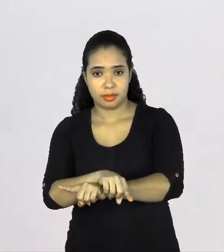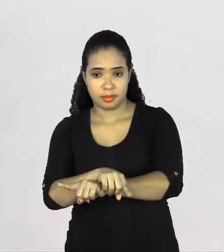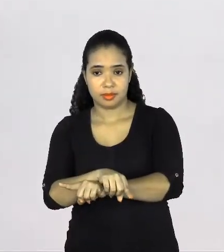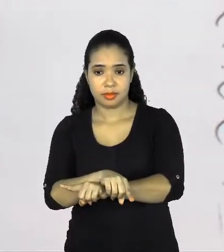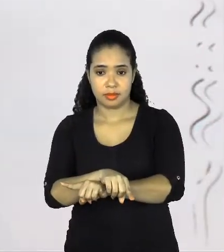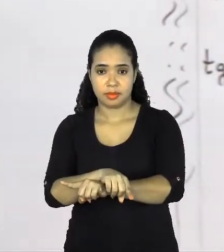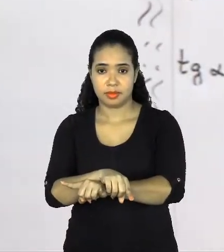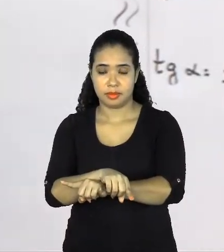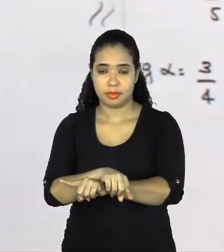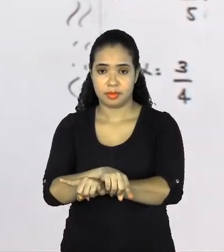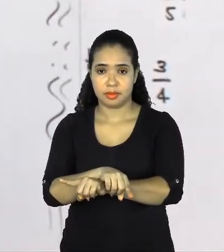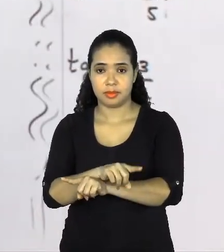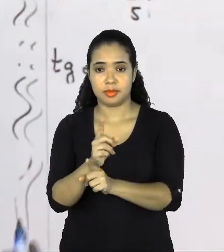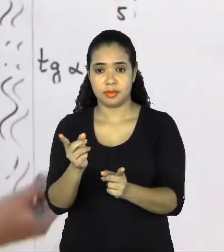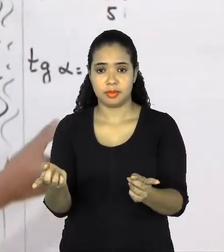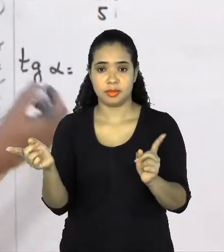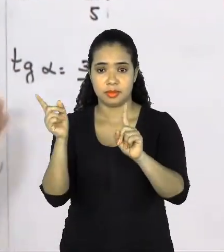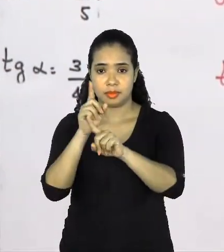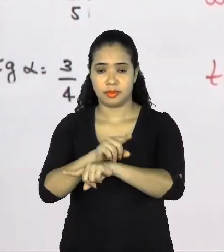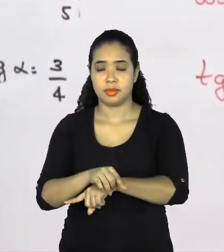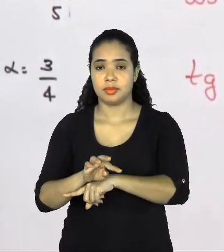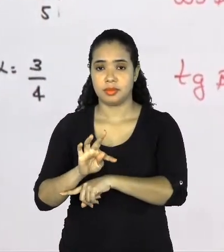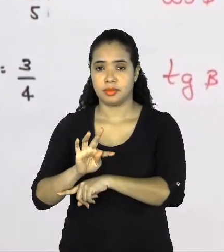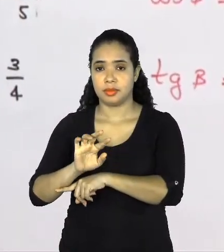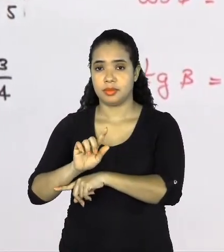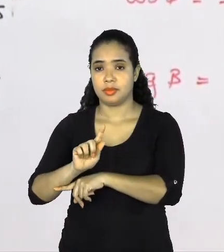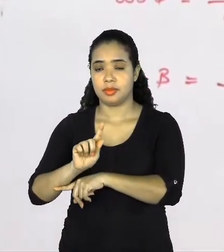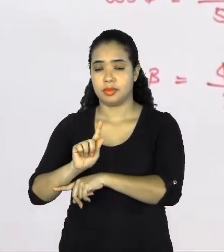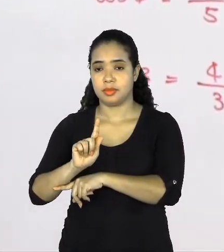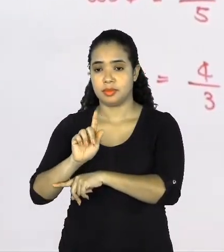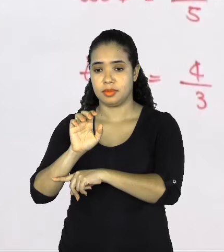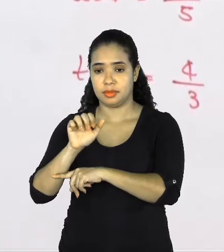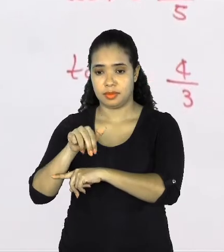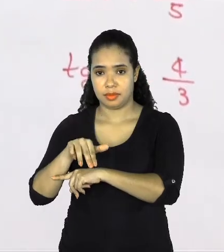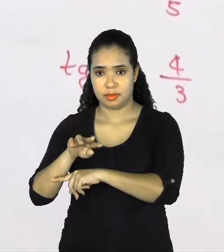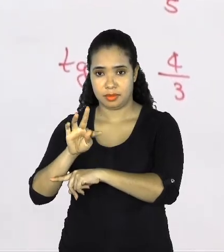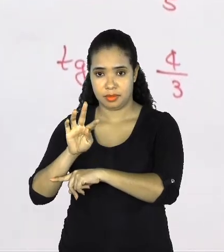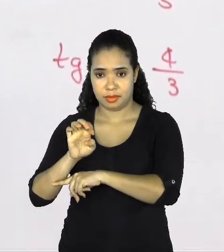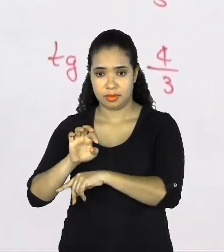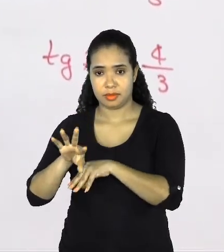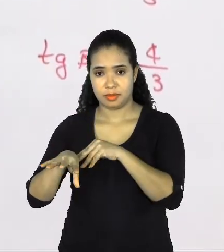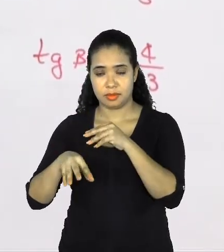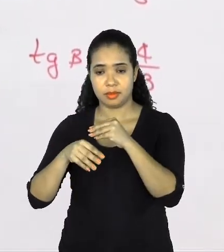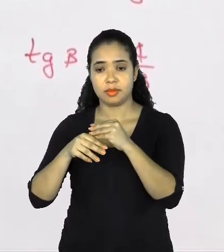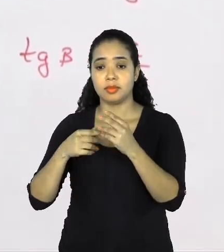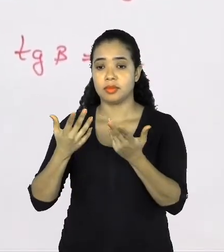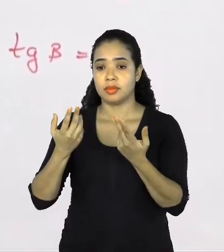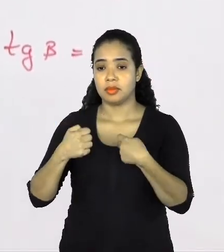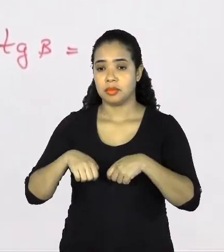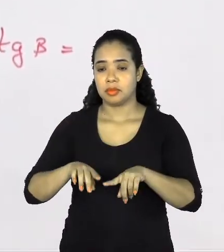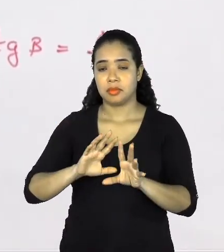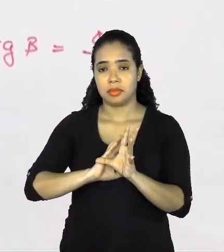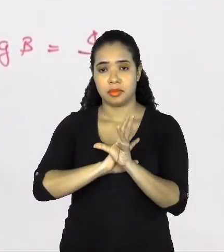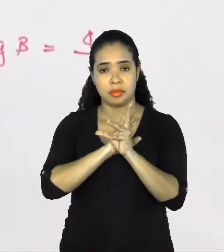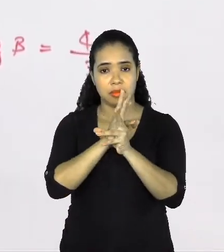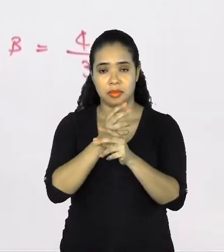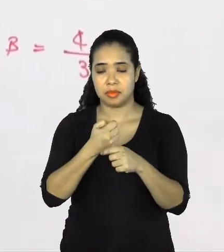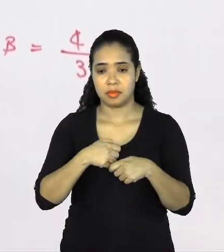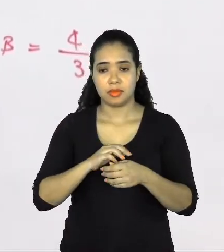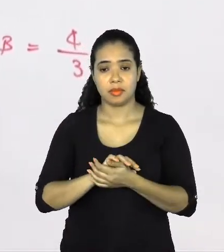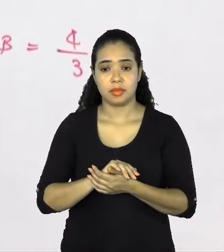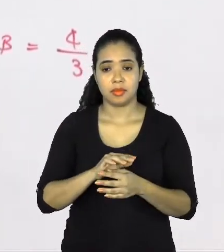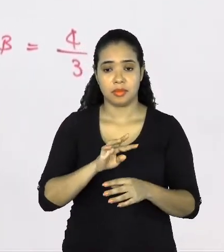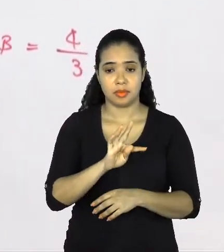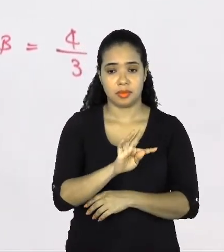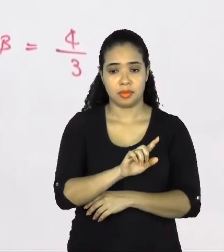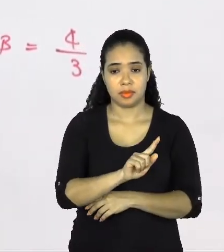tangente do seu complemento. Ou seja, se eu trocar esses ângulos de posição, eu não preciso nem calcular. A tangente de beta,